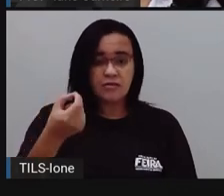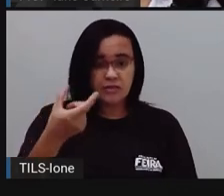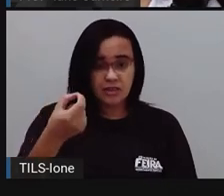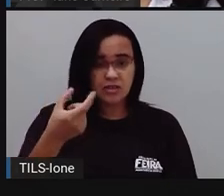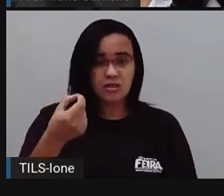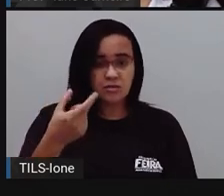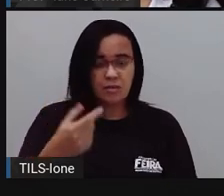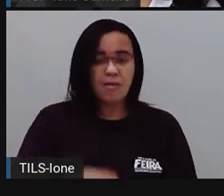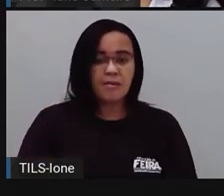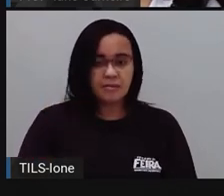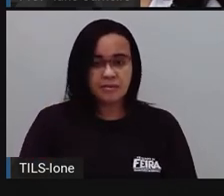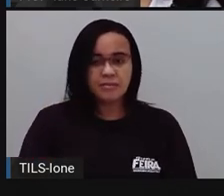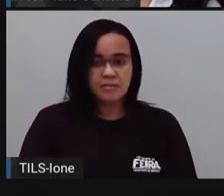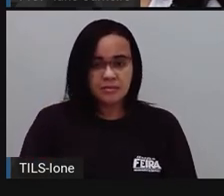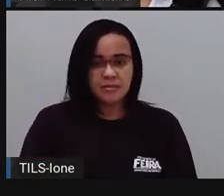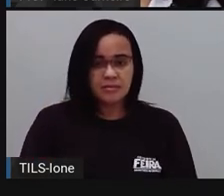Ó.